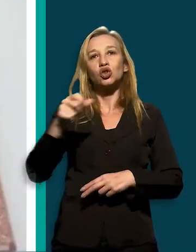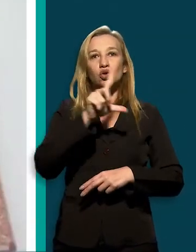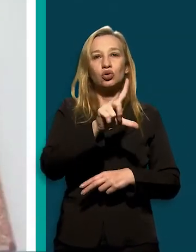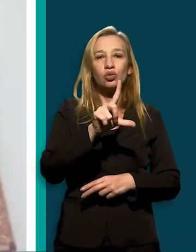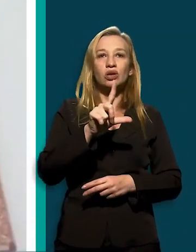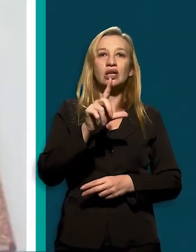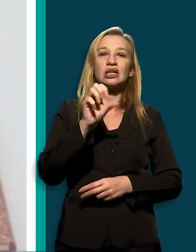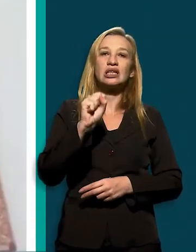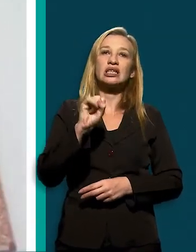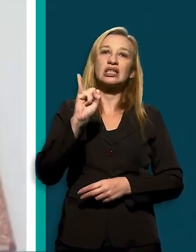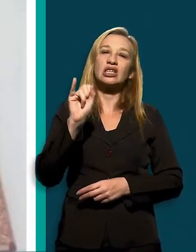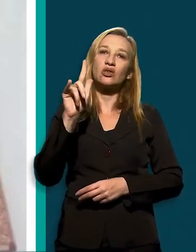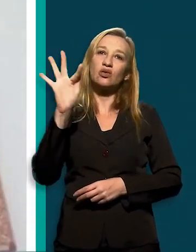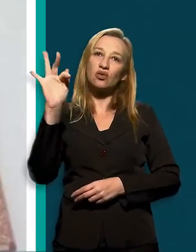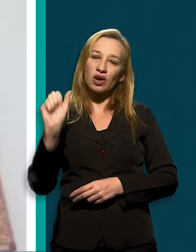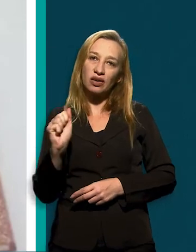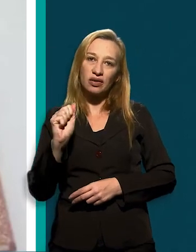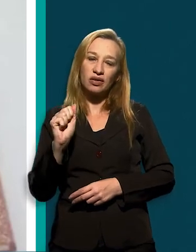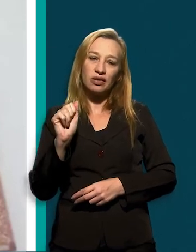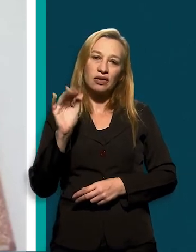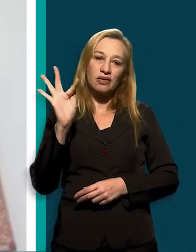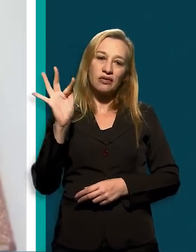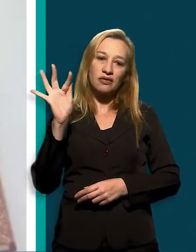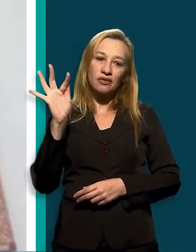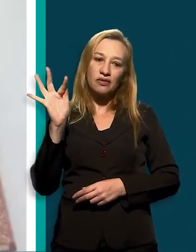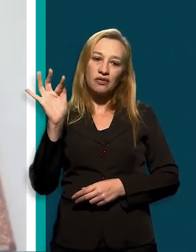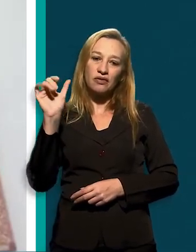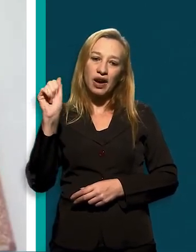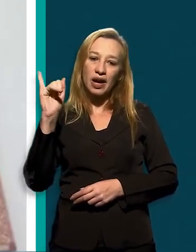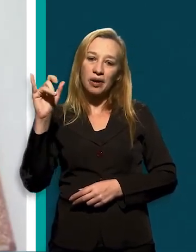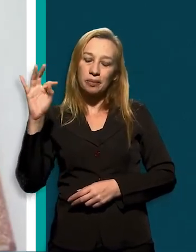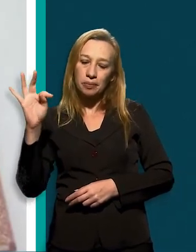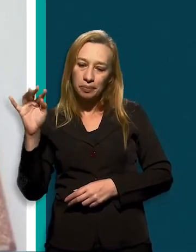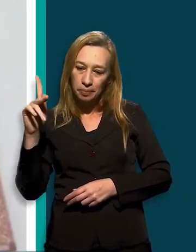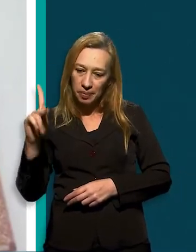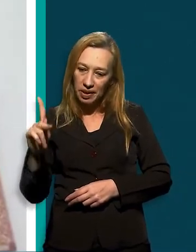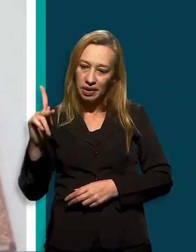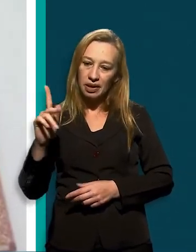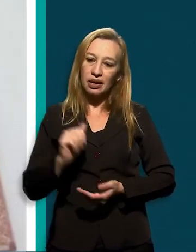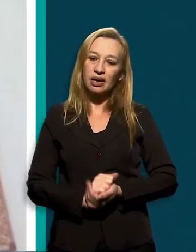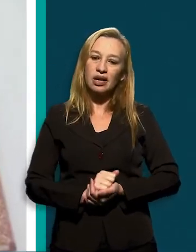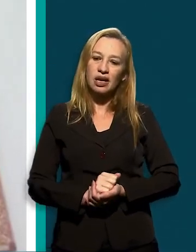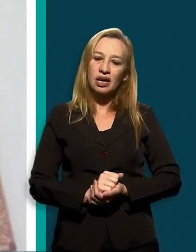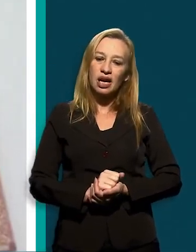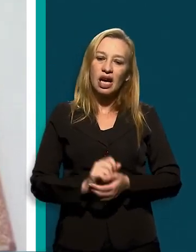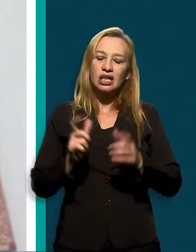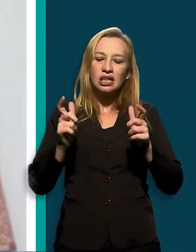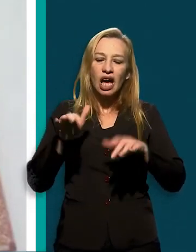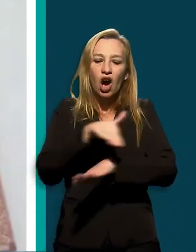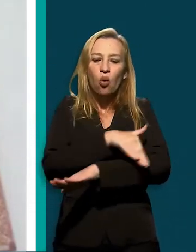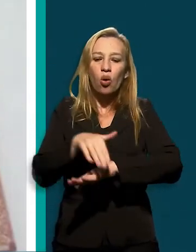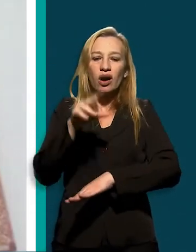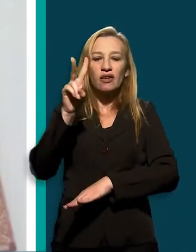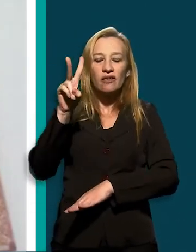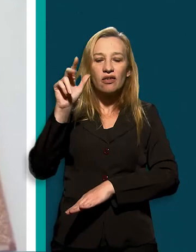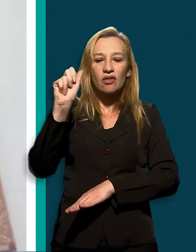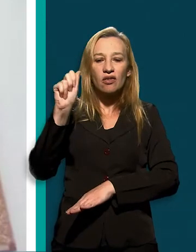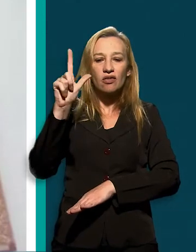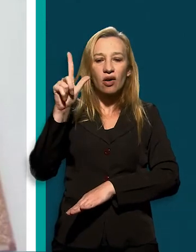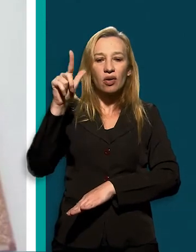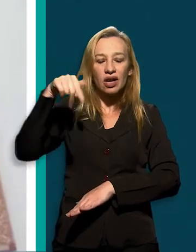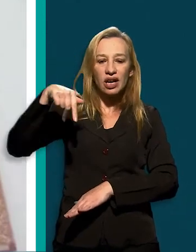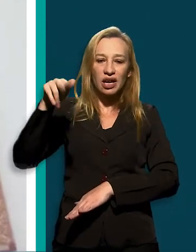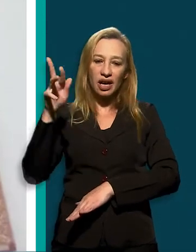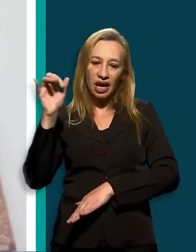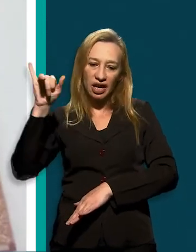na Silva Fighter Team, né? É lá em Vila Valqueire, lá na Rua Luz de Beltrão. Além do Tai